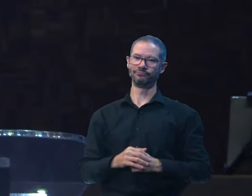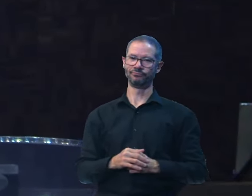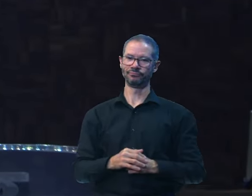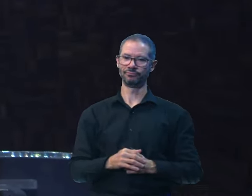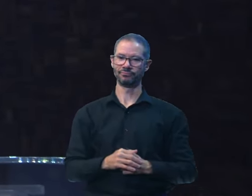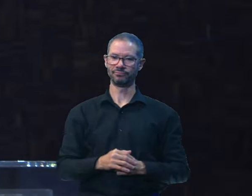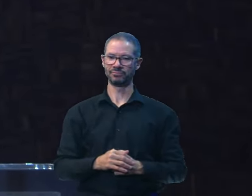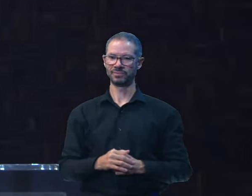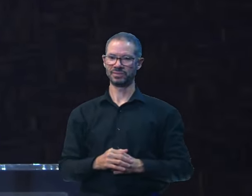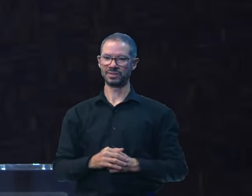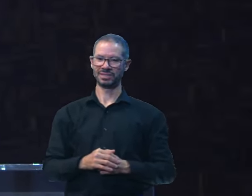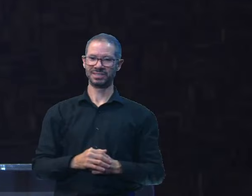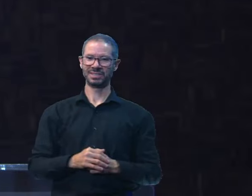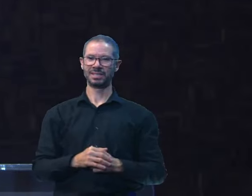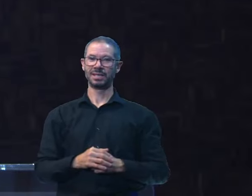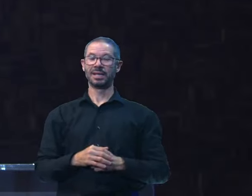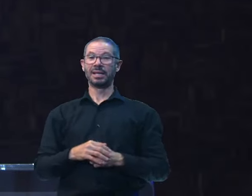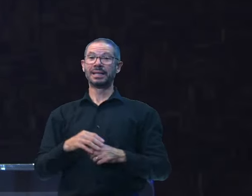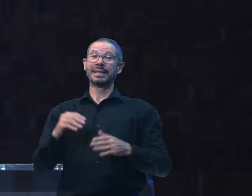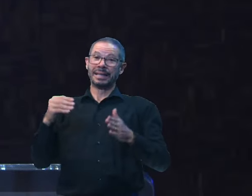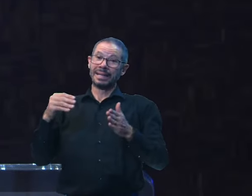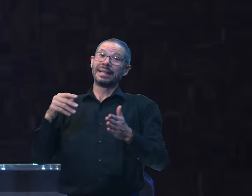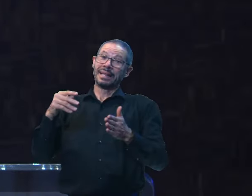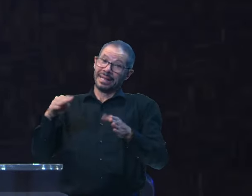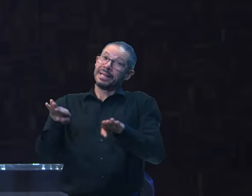Sem querer também atinge.